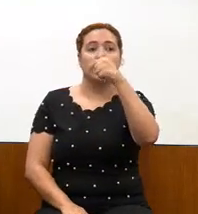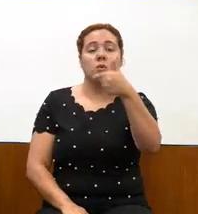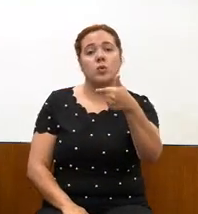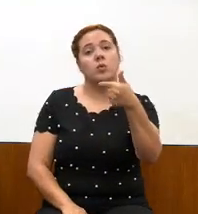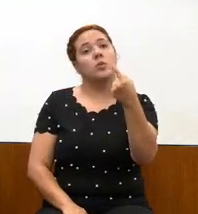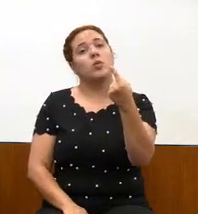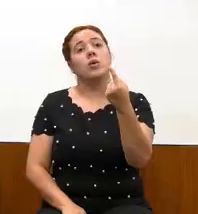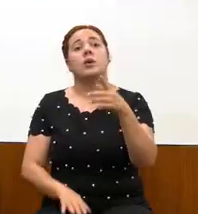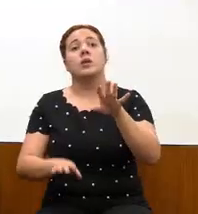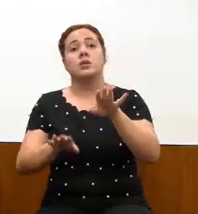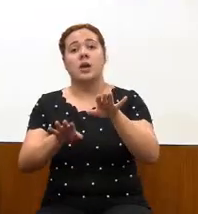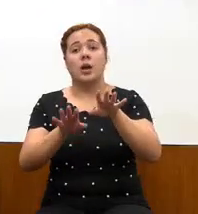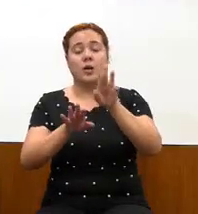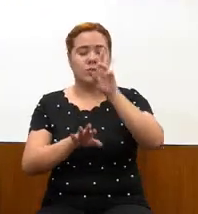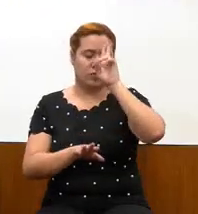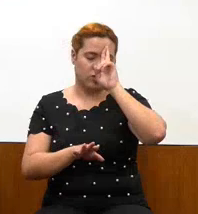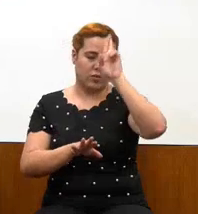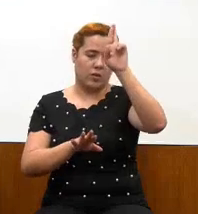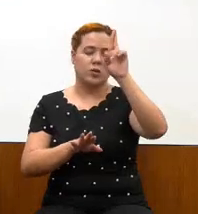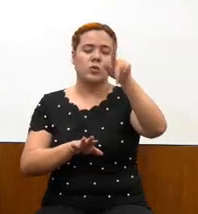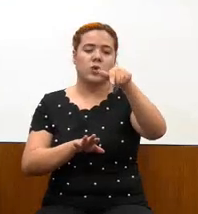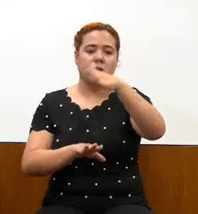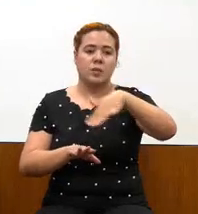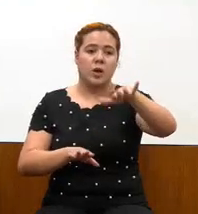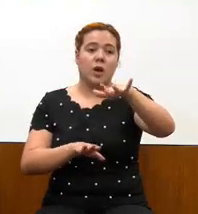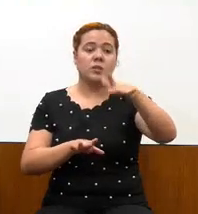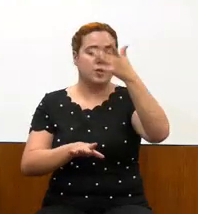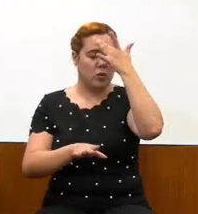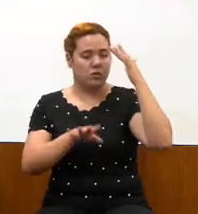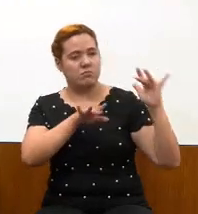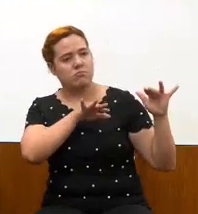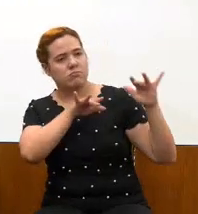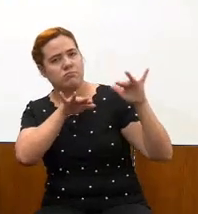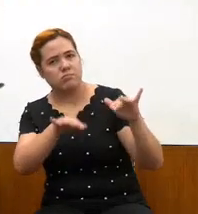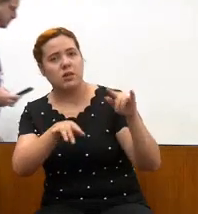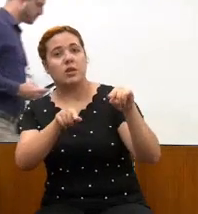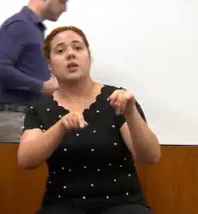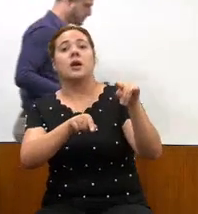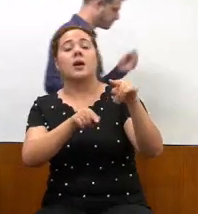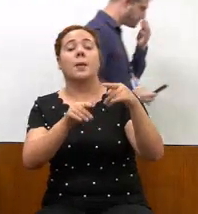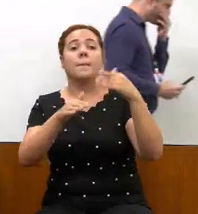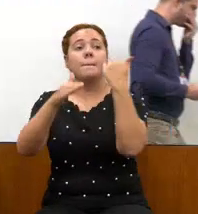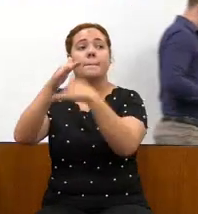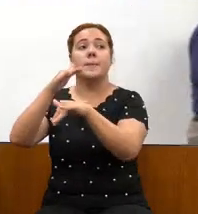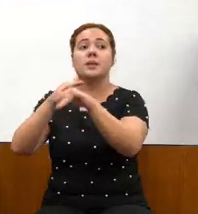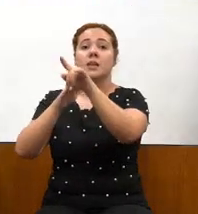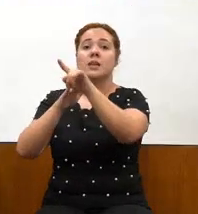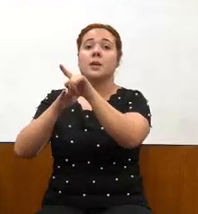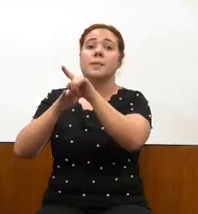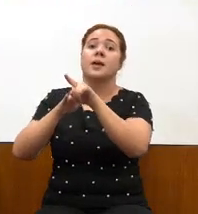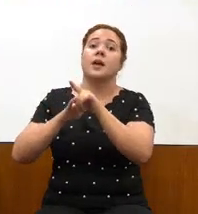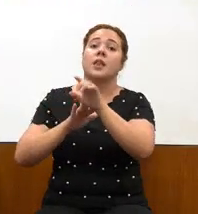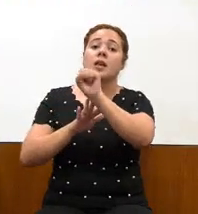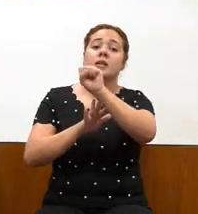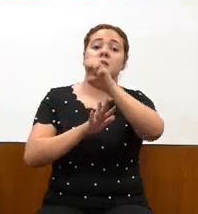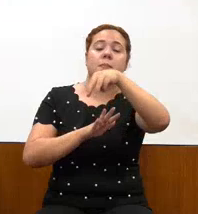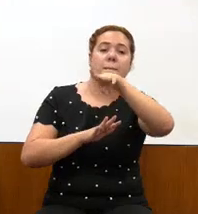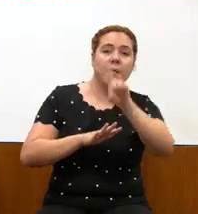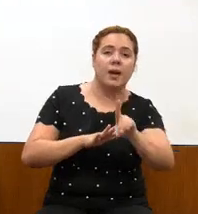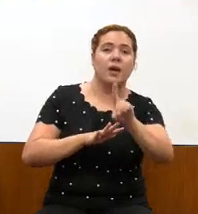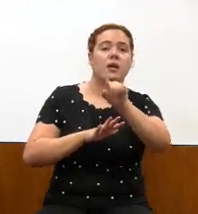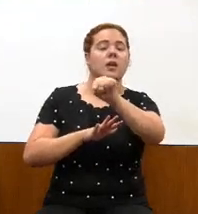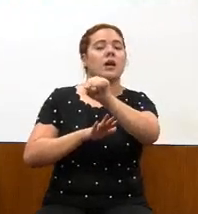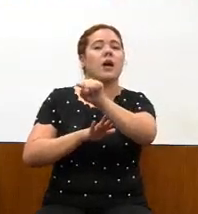4.881-2023, em turno único, de autoria da Comissão de Participação Popular, que requer seja encaminhada à Secretaria do Estado de Desenvolvimento